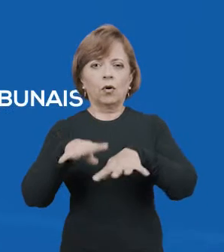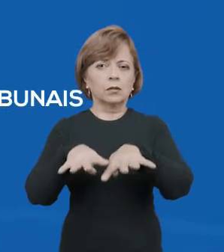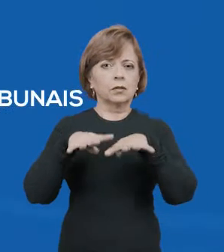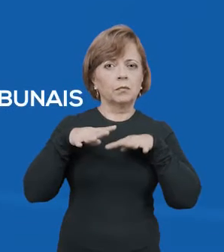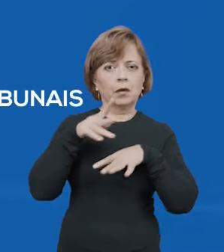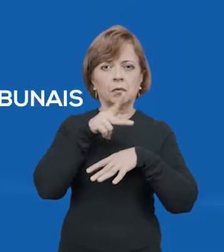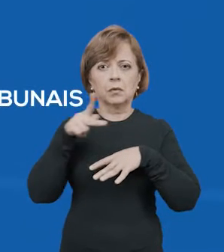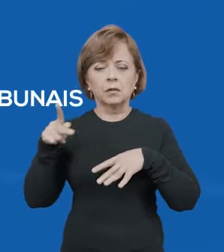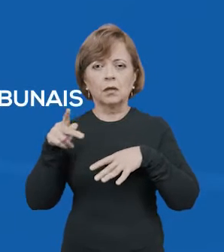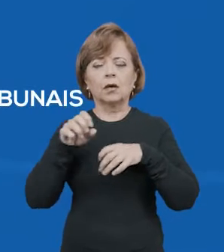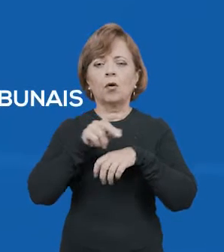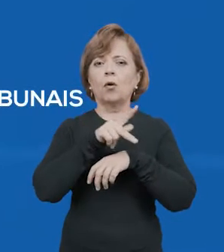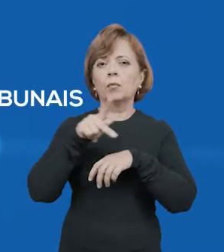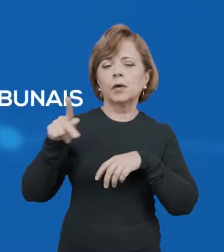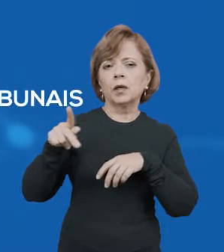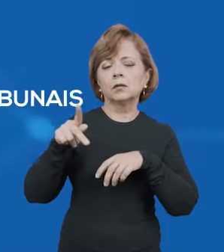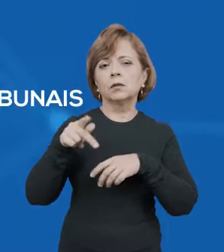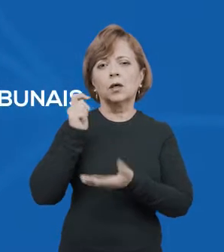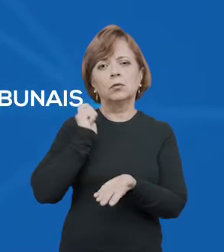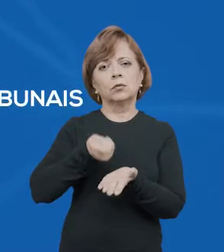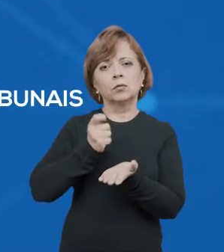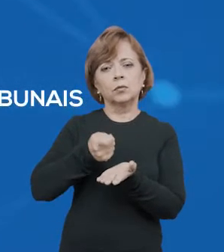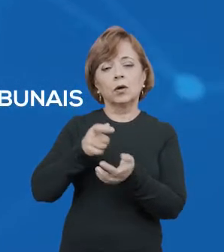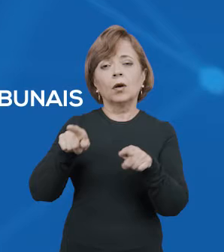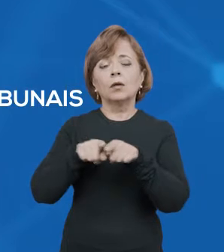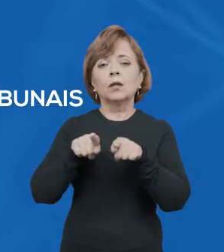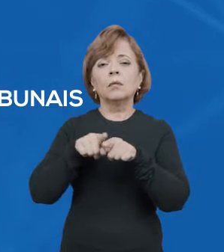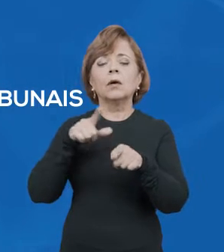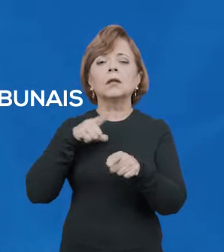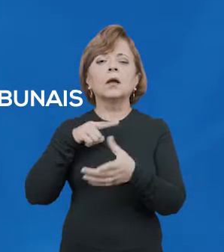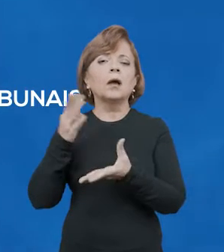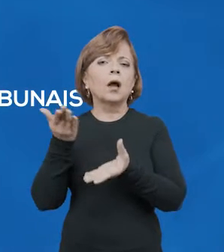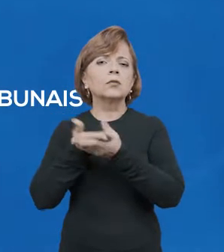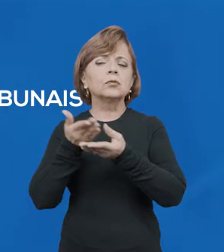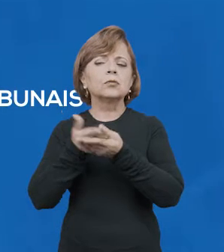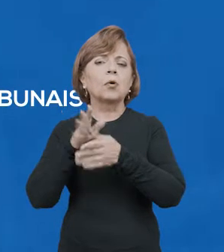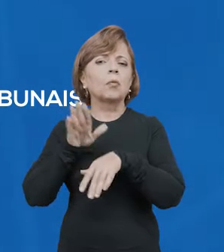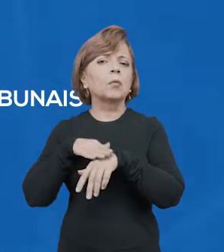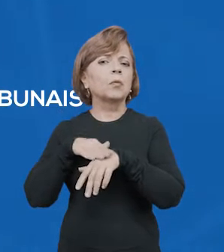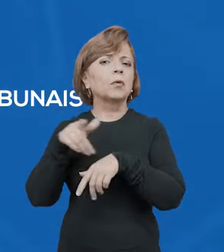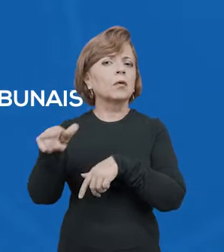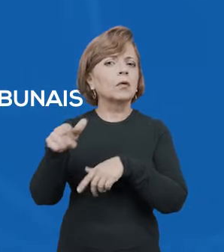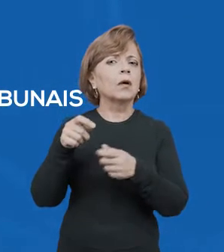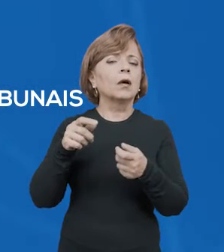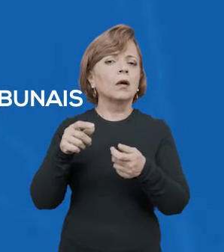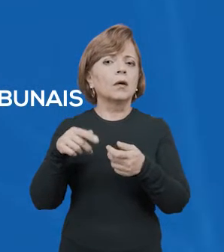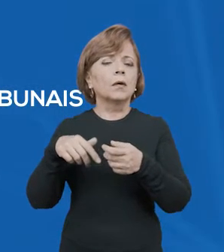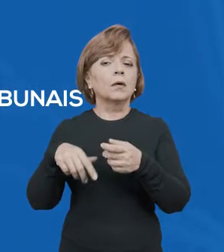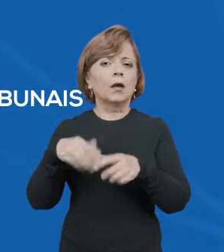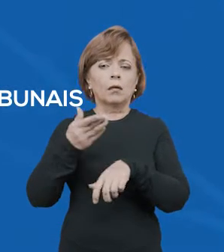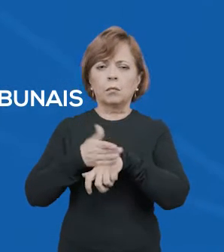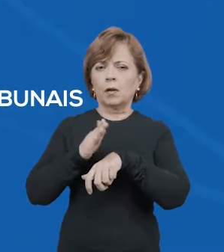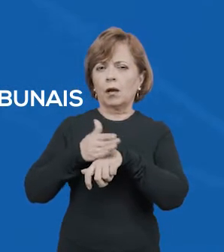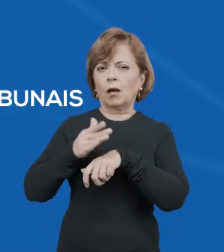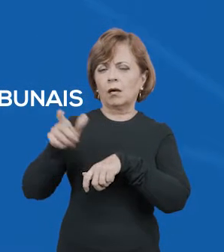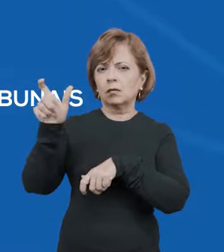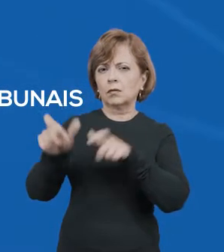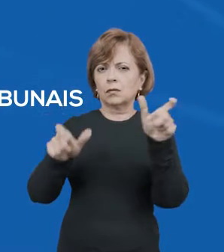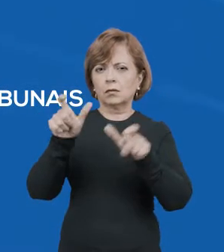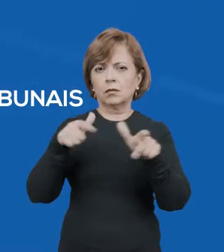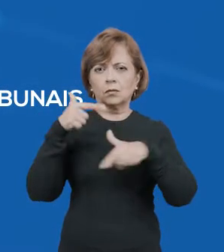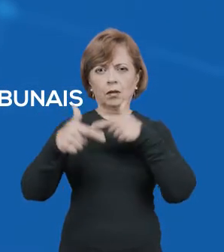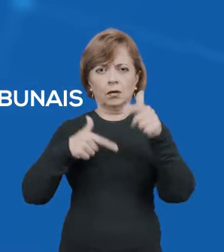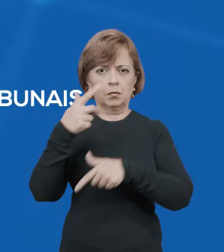dos tribunais, bem como propõe outras ações competentes em razão de atos praticados nas funções dessas